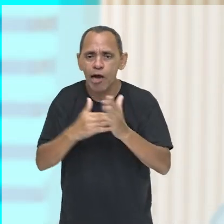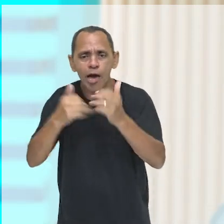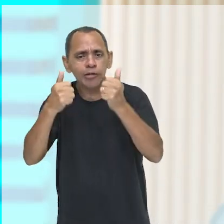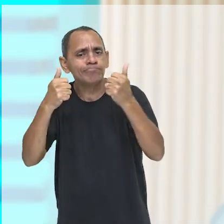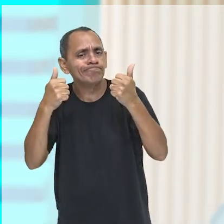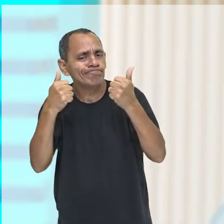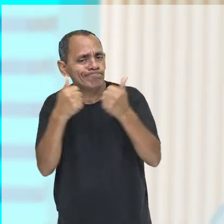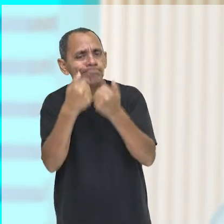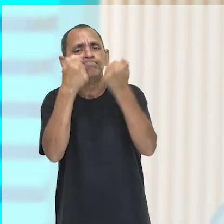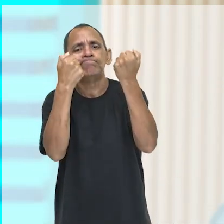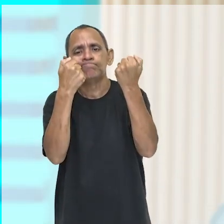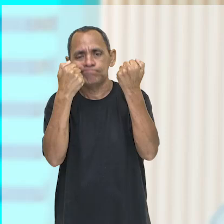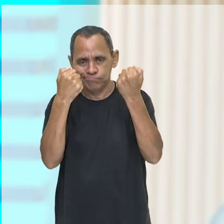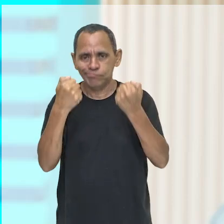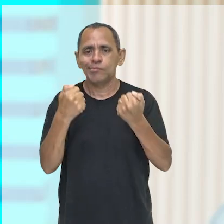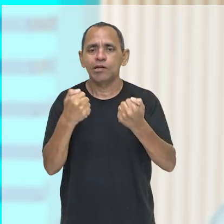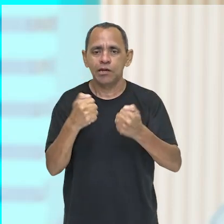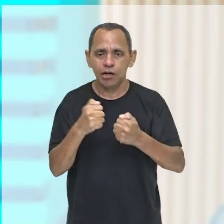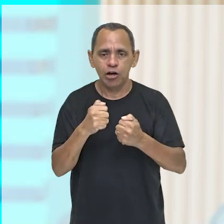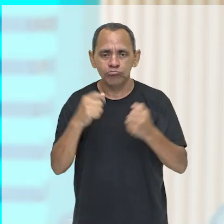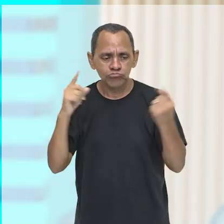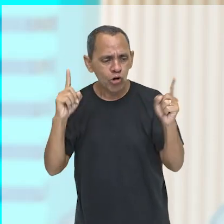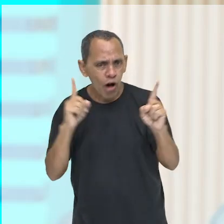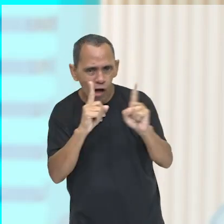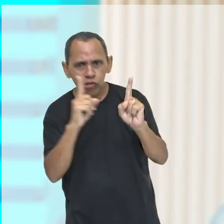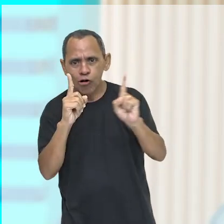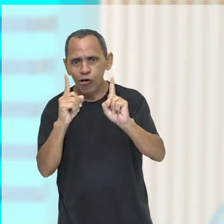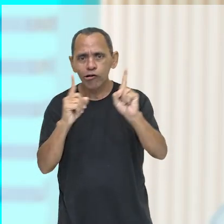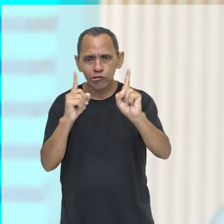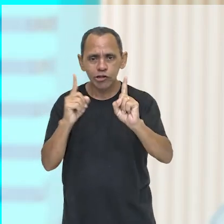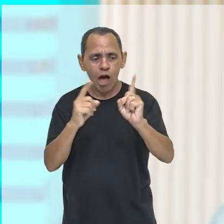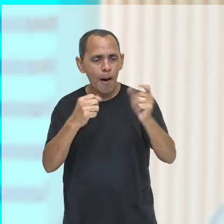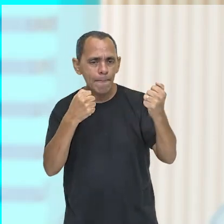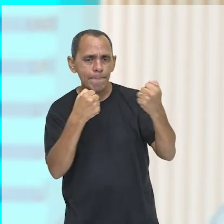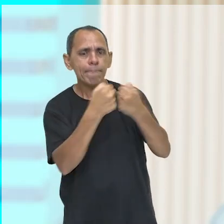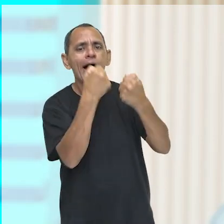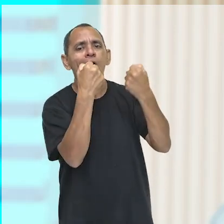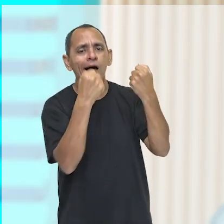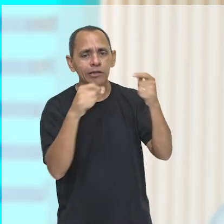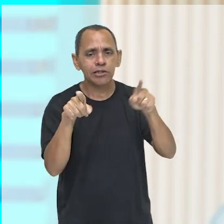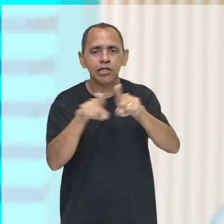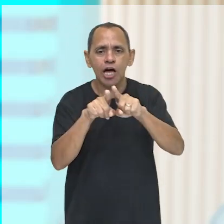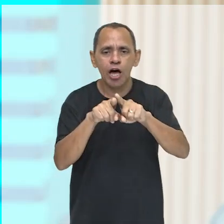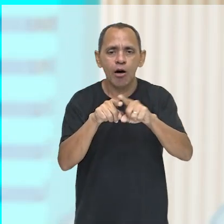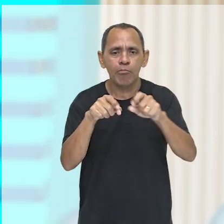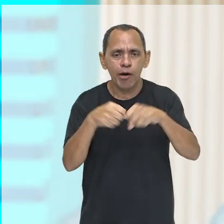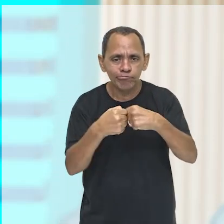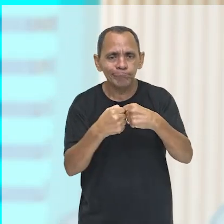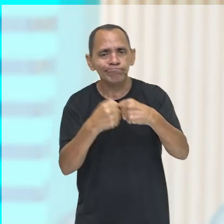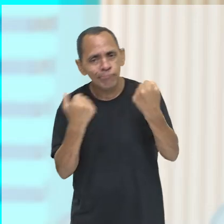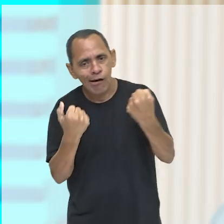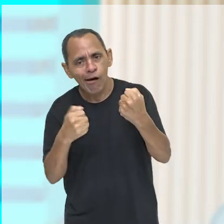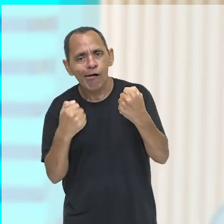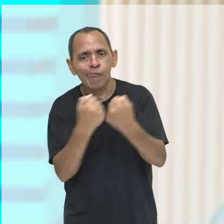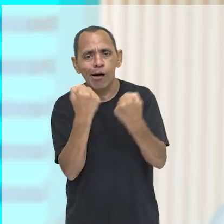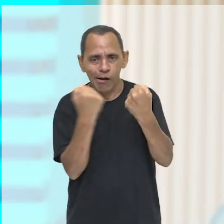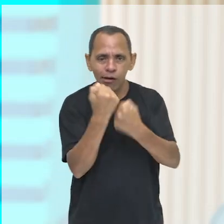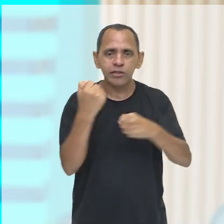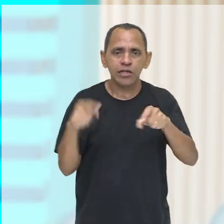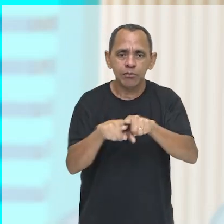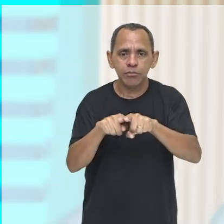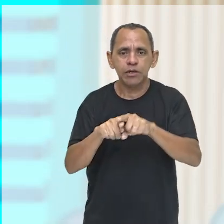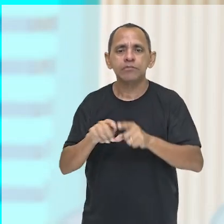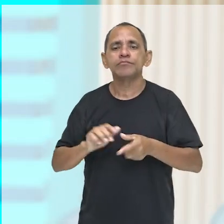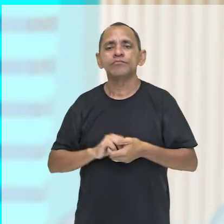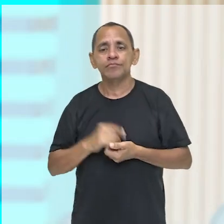né, esses embates entre os jogadores. Cada um tem o seu momento apropriado. Então esses foram os